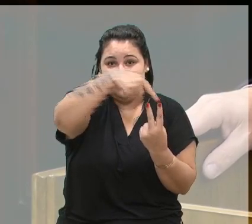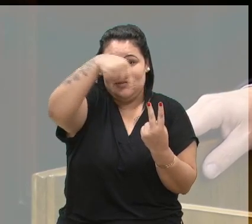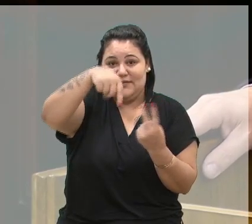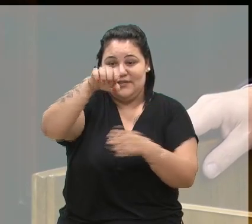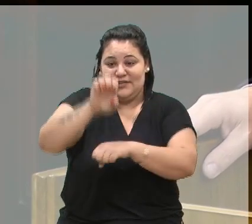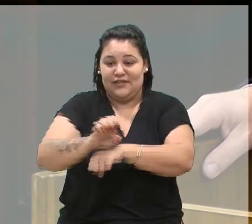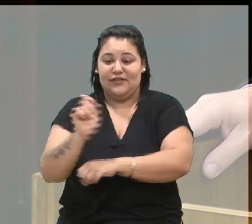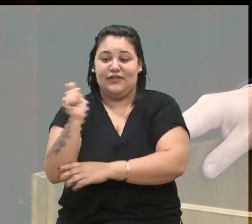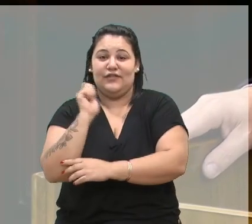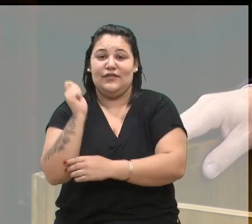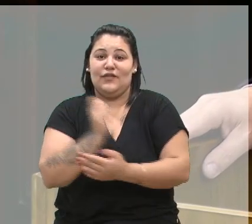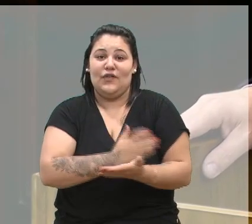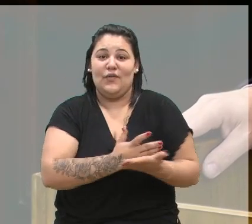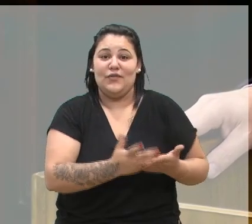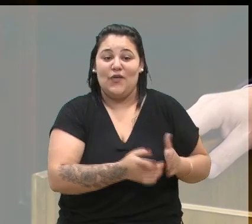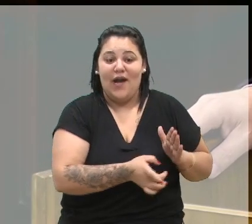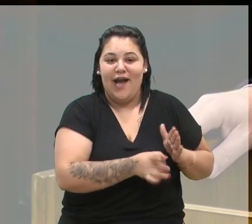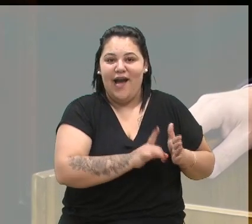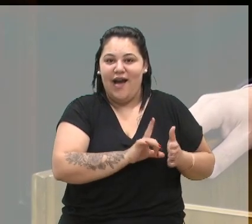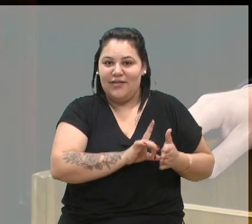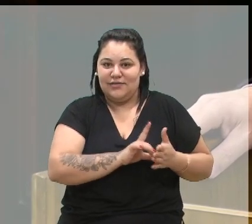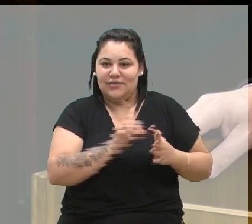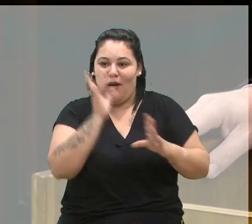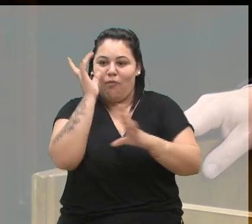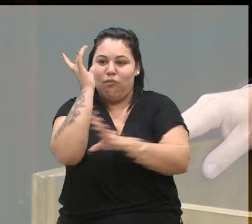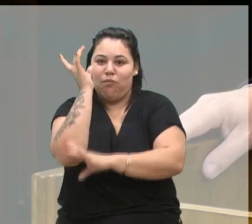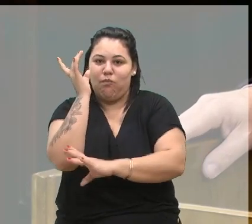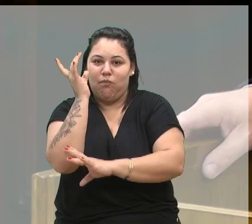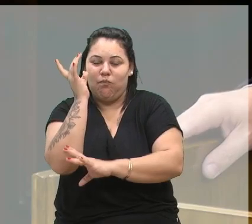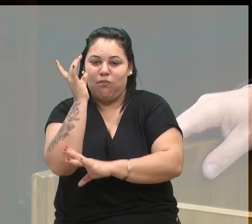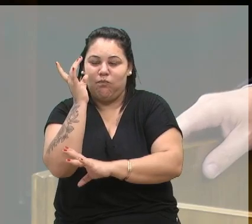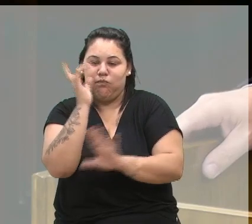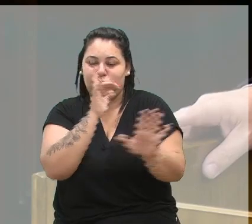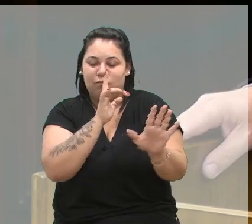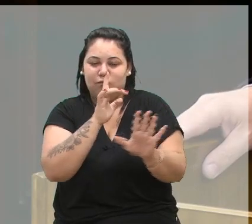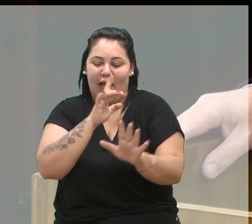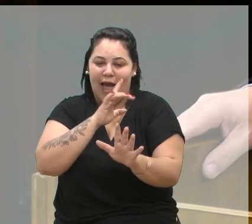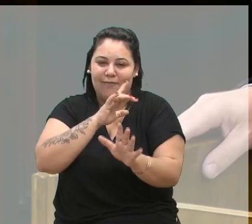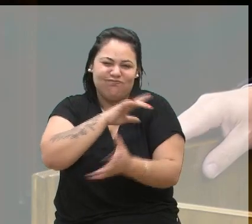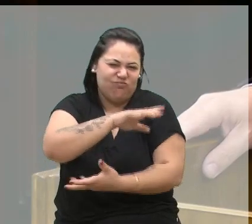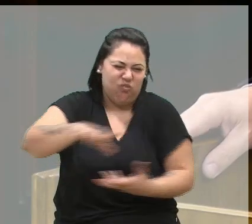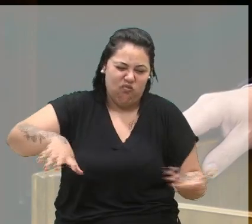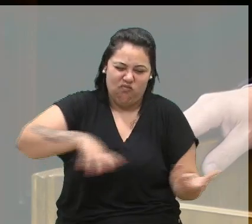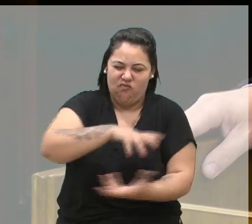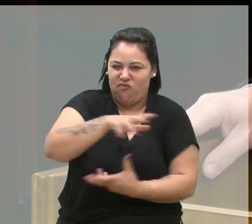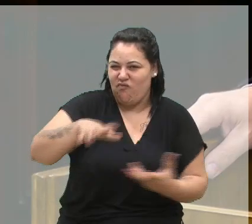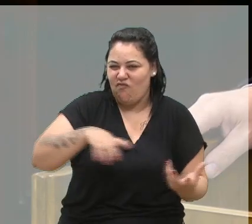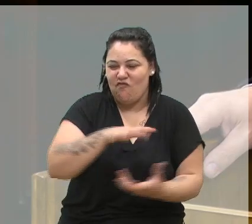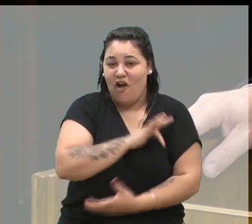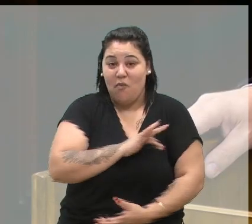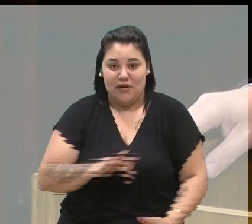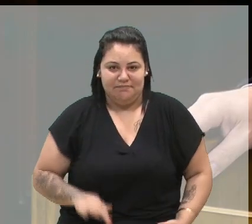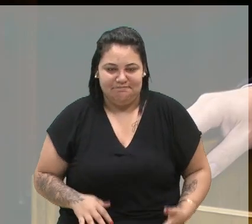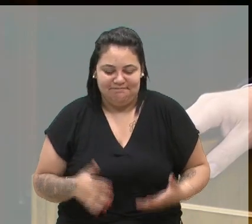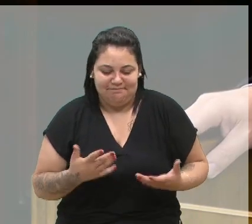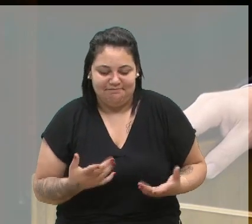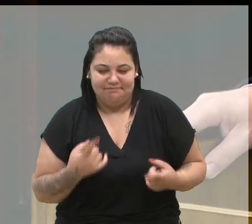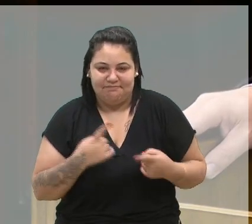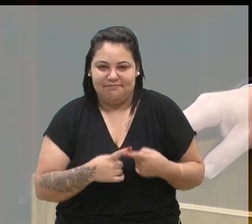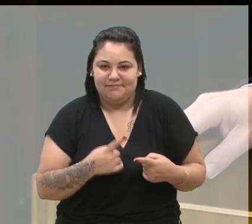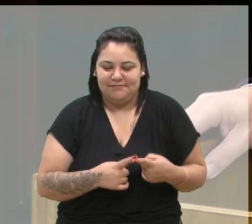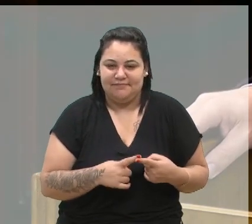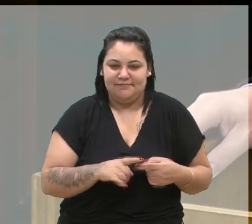antes mesmo da Revolução Farroupilha, pois no longínquo ano de 1831 foi fundada a